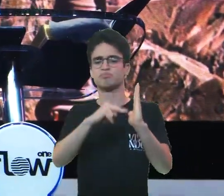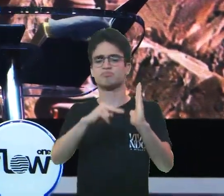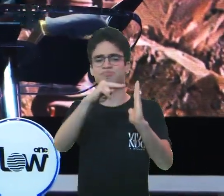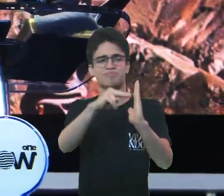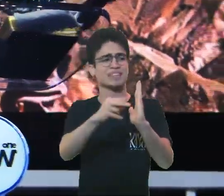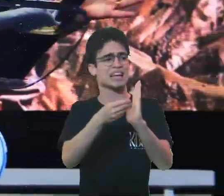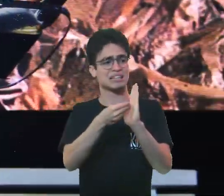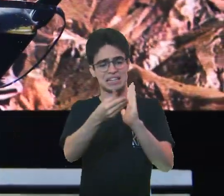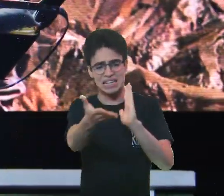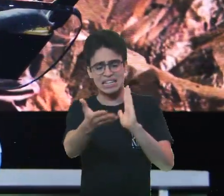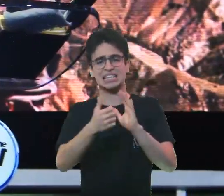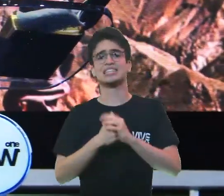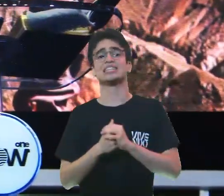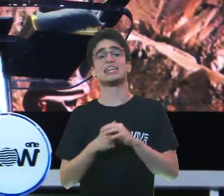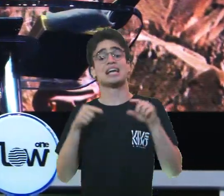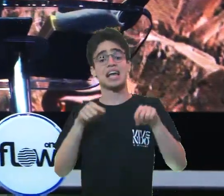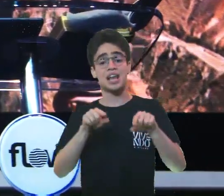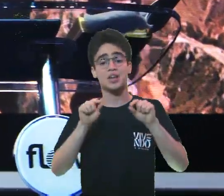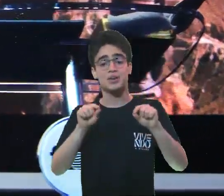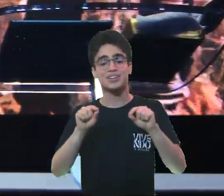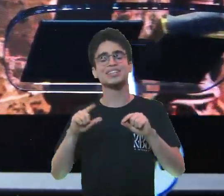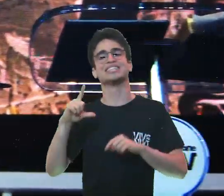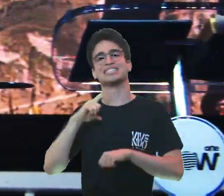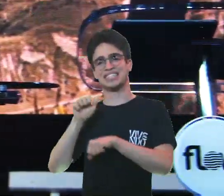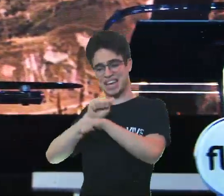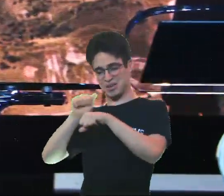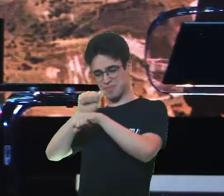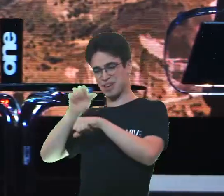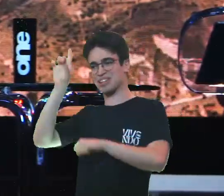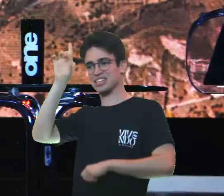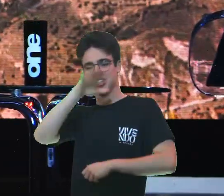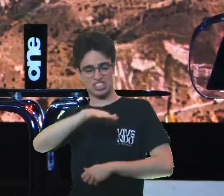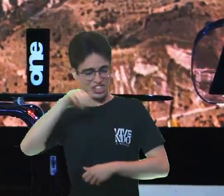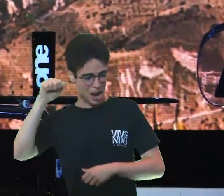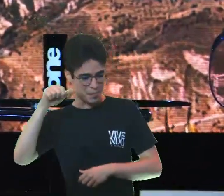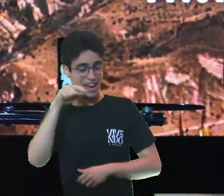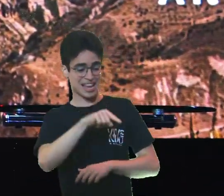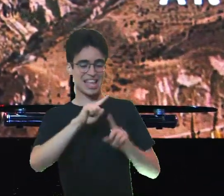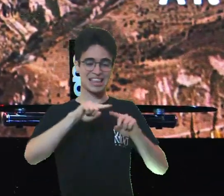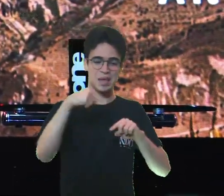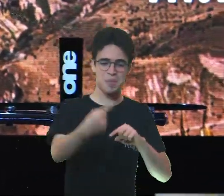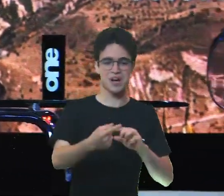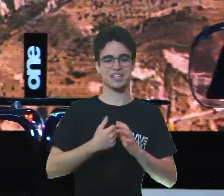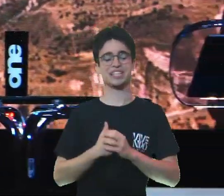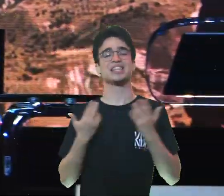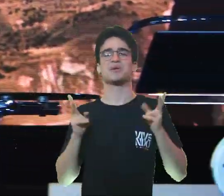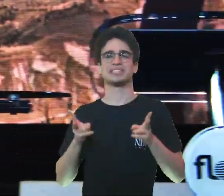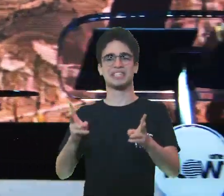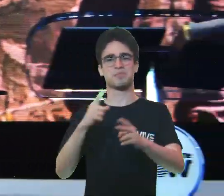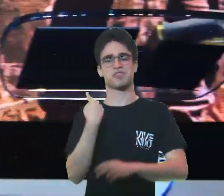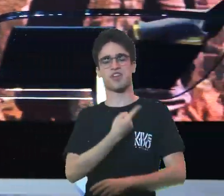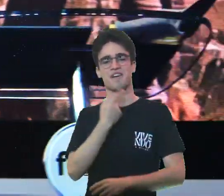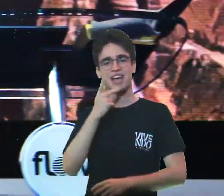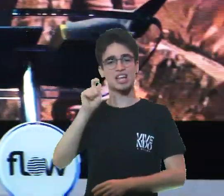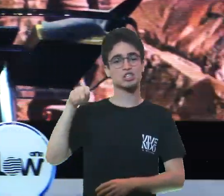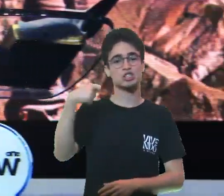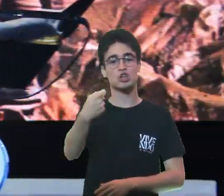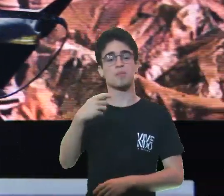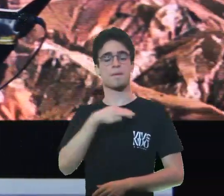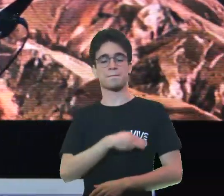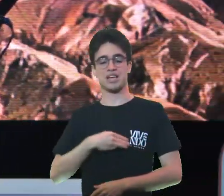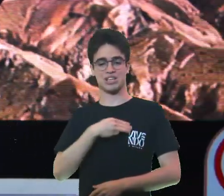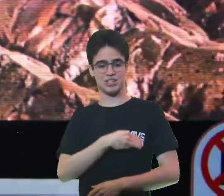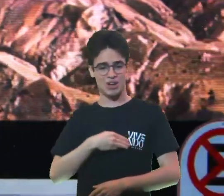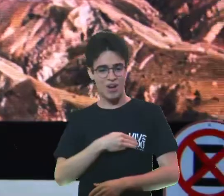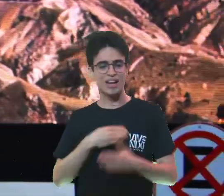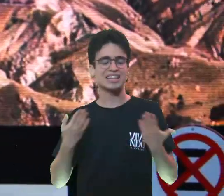irmãos, ela vem logo depois do chamado de Abraão. Todas as vezes que a gente está falando de missões, a gente dá uma passadinha ali